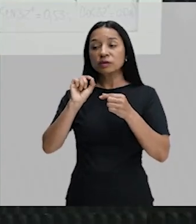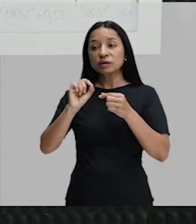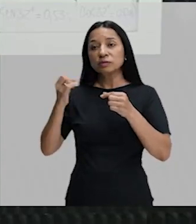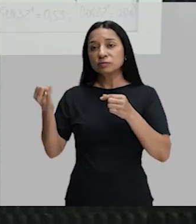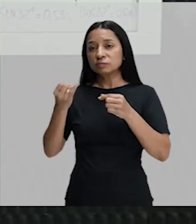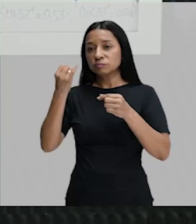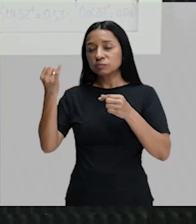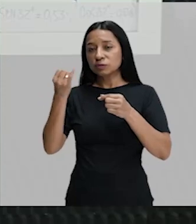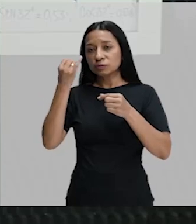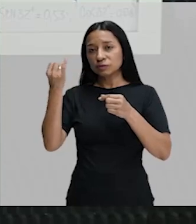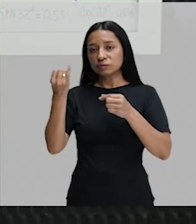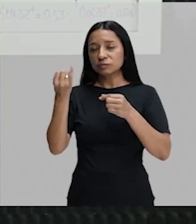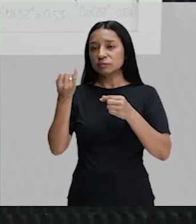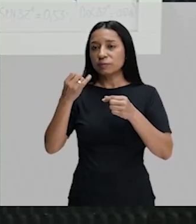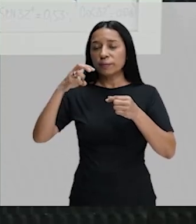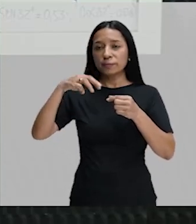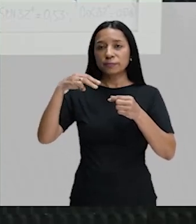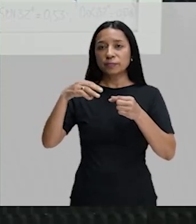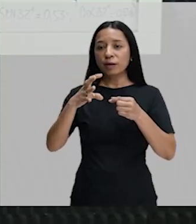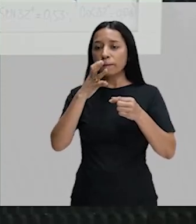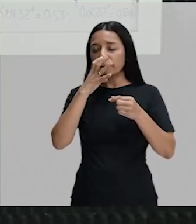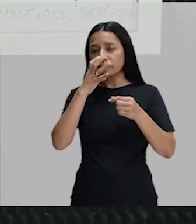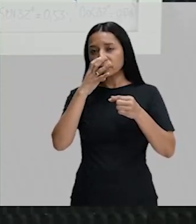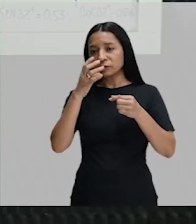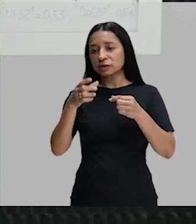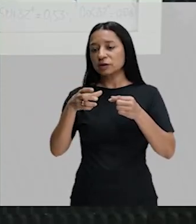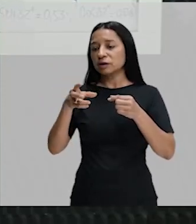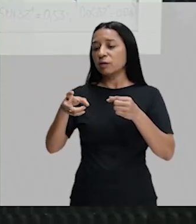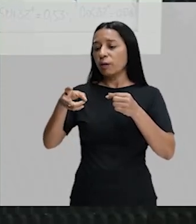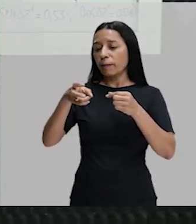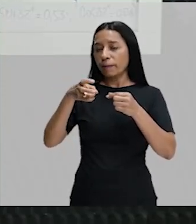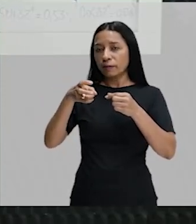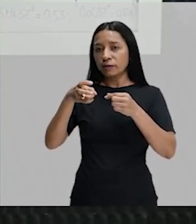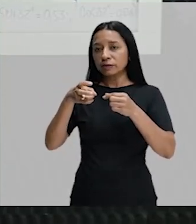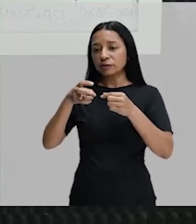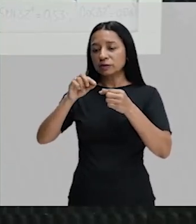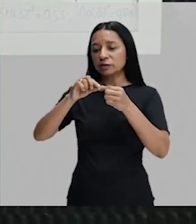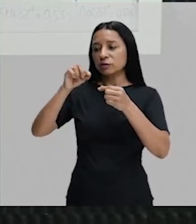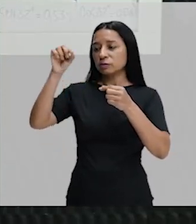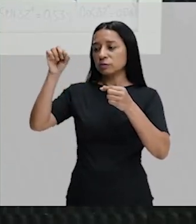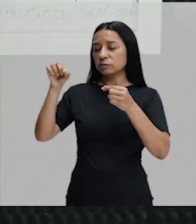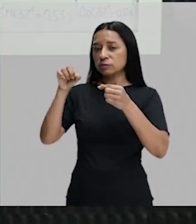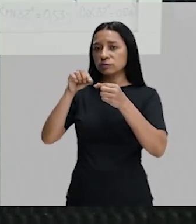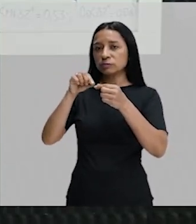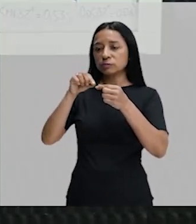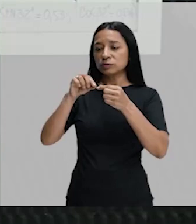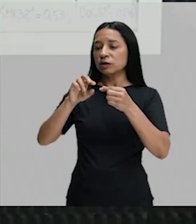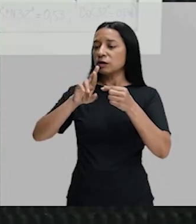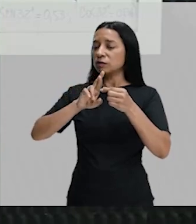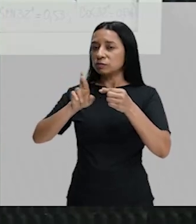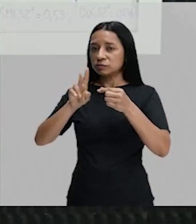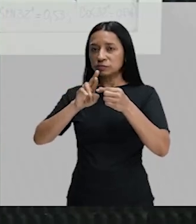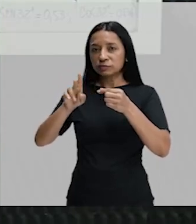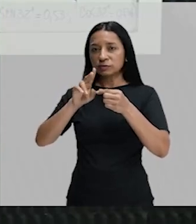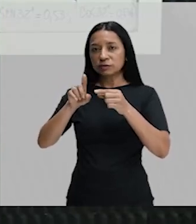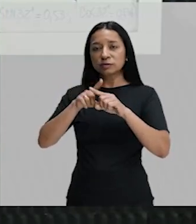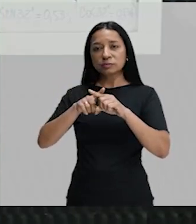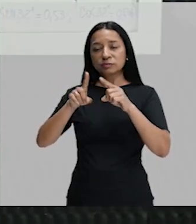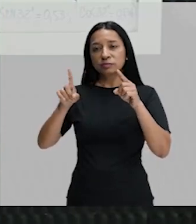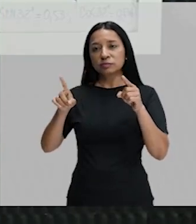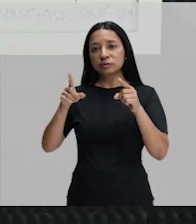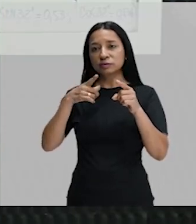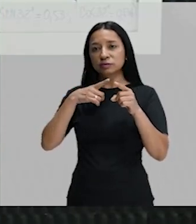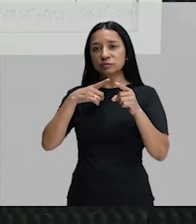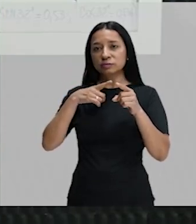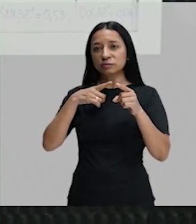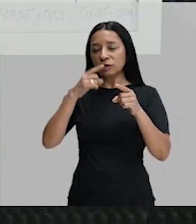da matemática. Perceba que eu peguei triângulos com medidas diferentes, mas que tiveram, eu tirei dessa figura